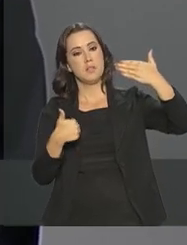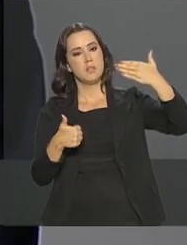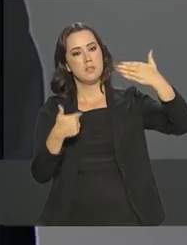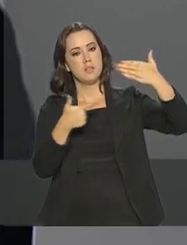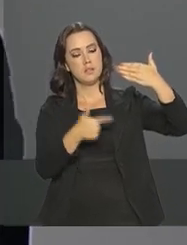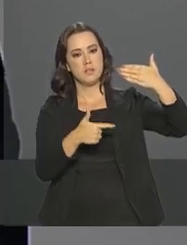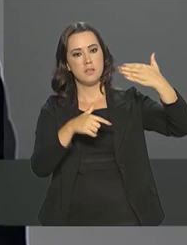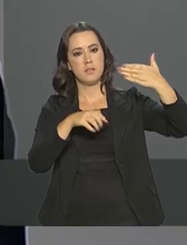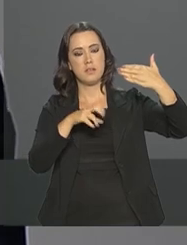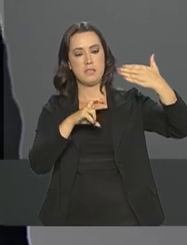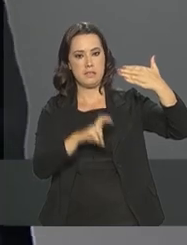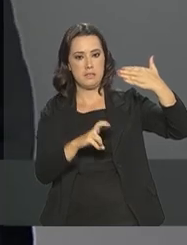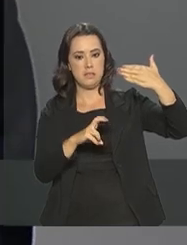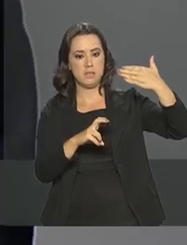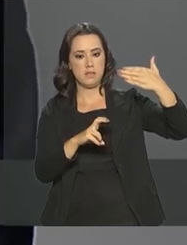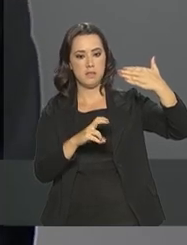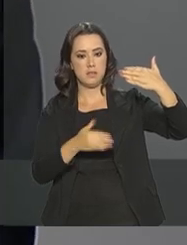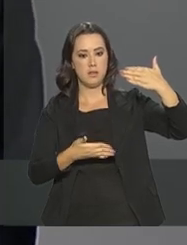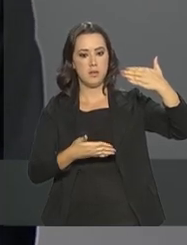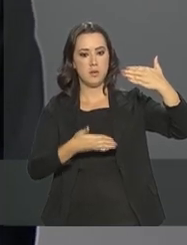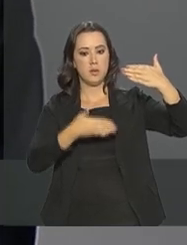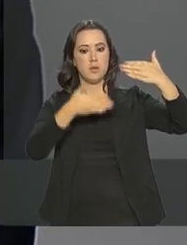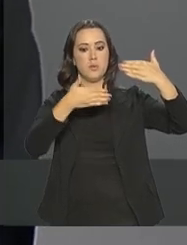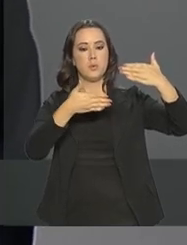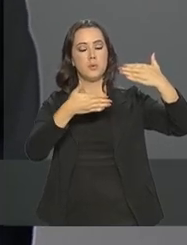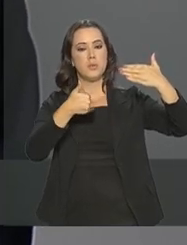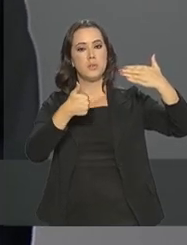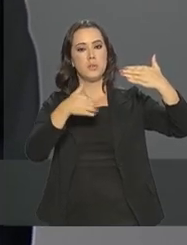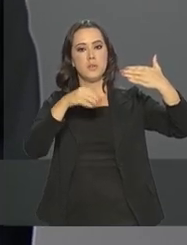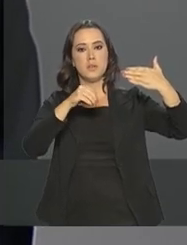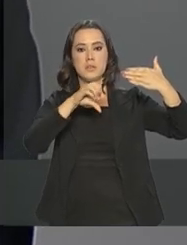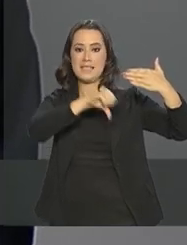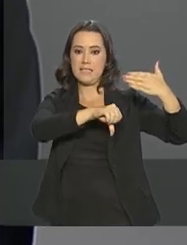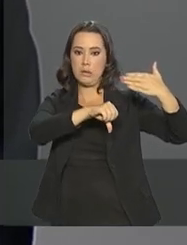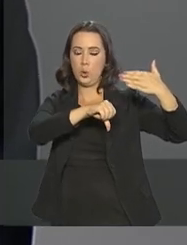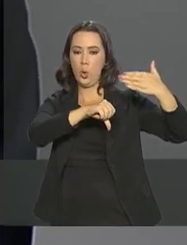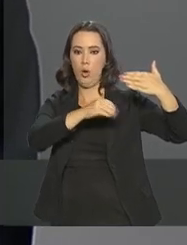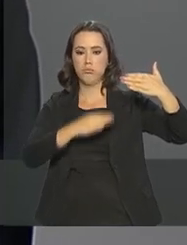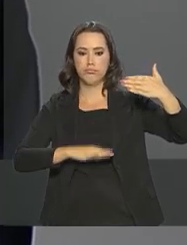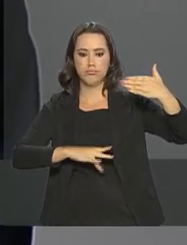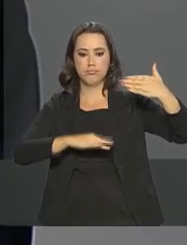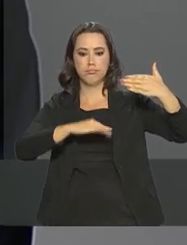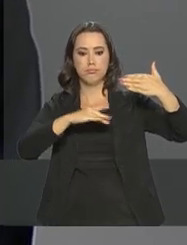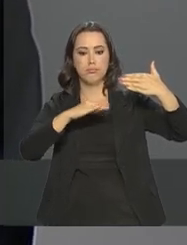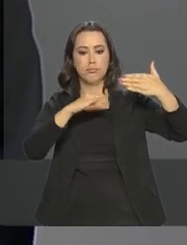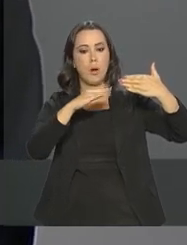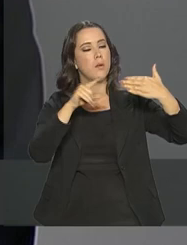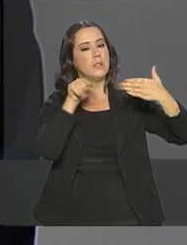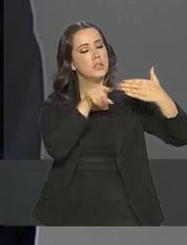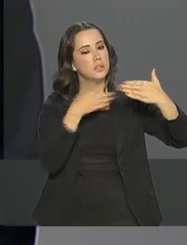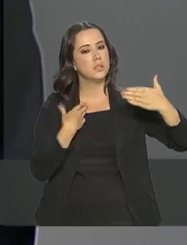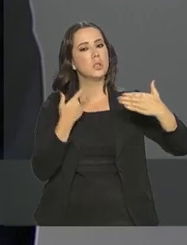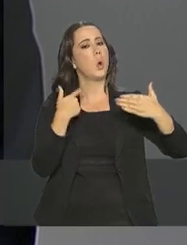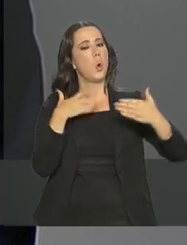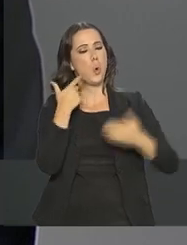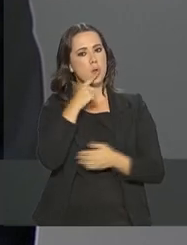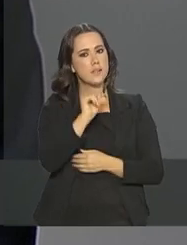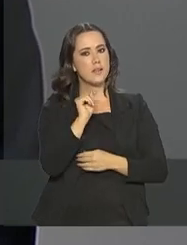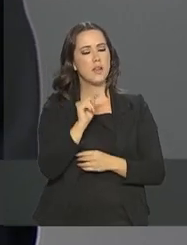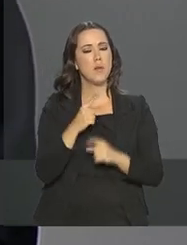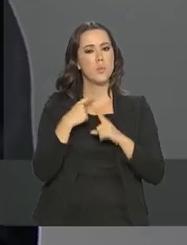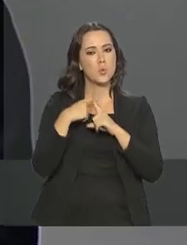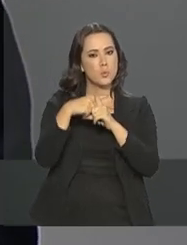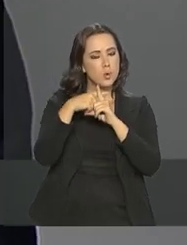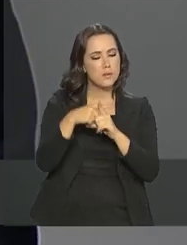109ª posição em pouquíssimo tempo e portanto apresentou um ganho de pontuação enorme é mais